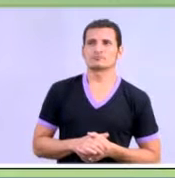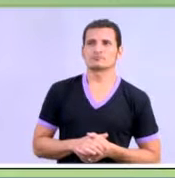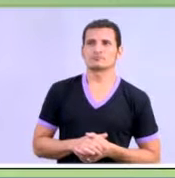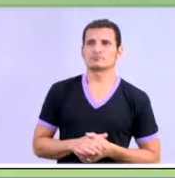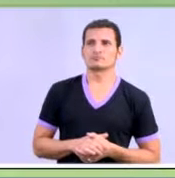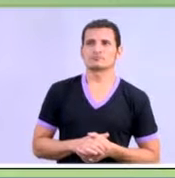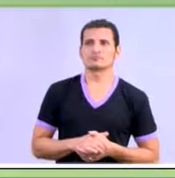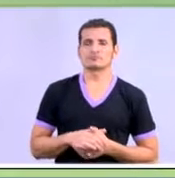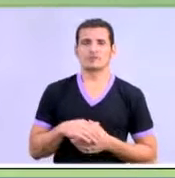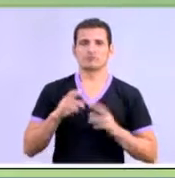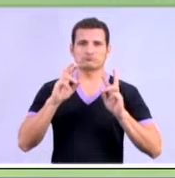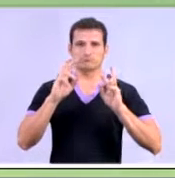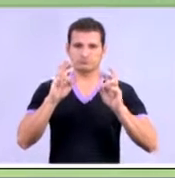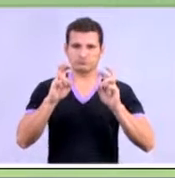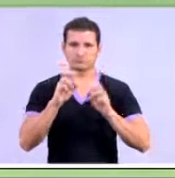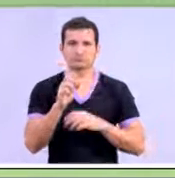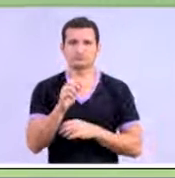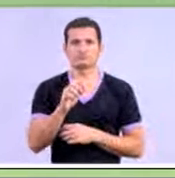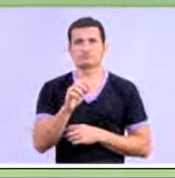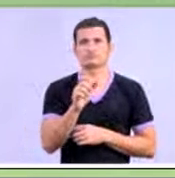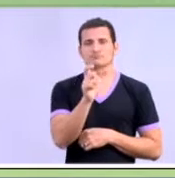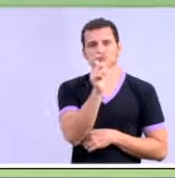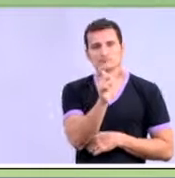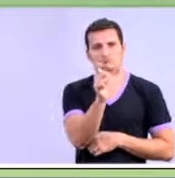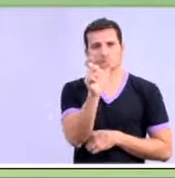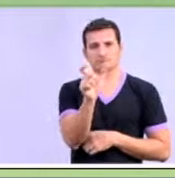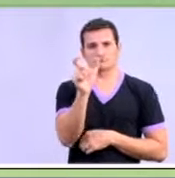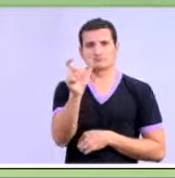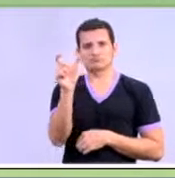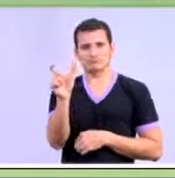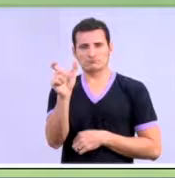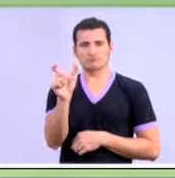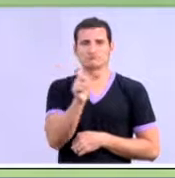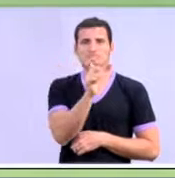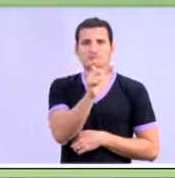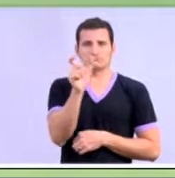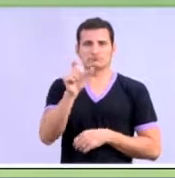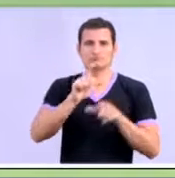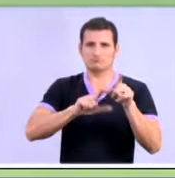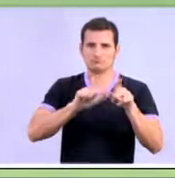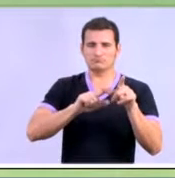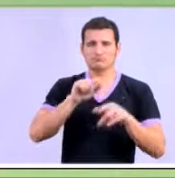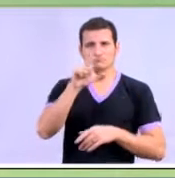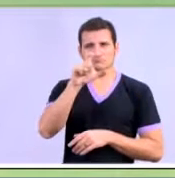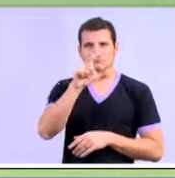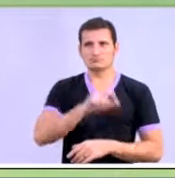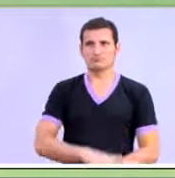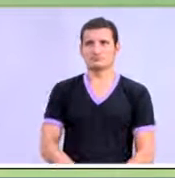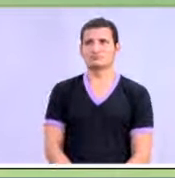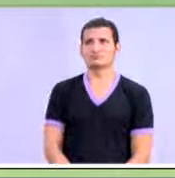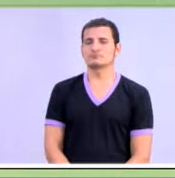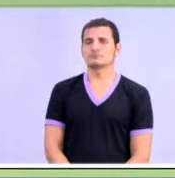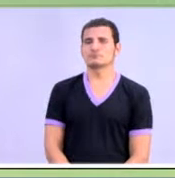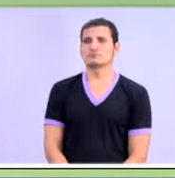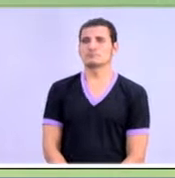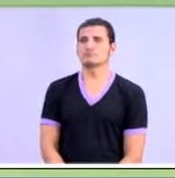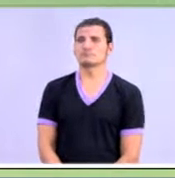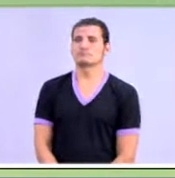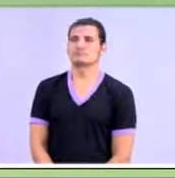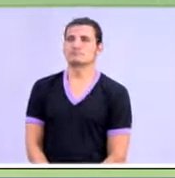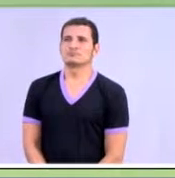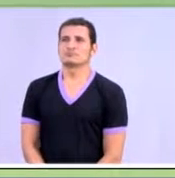Perceba que para cada palavra, a primeira letra é minúscula. Aqui está maiúscula, mas a primeira letra seria minúscula. Nome. Agora a segunda